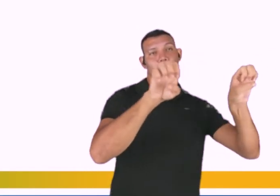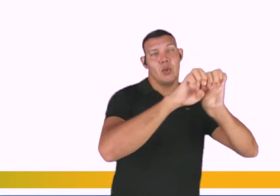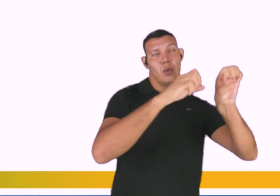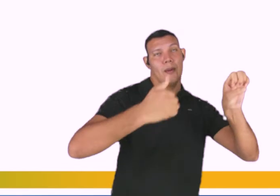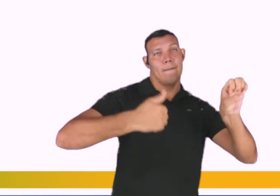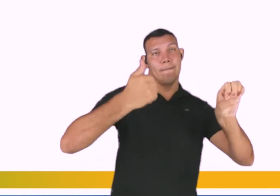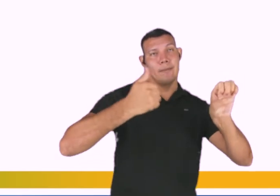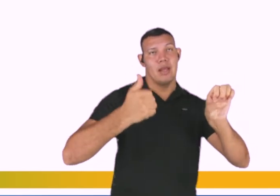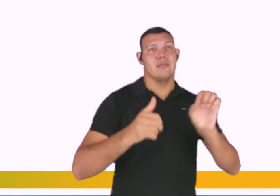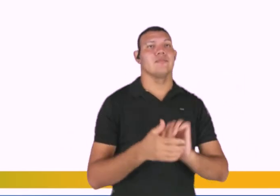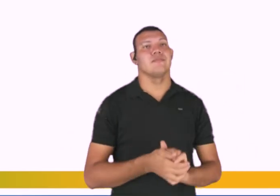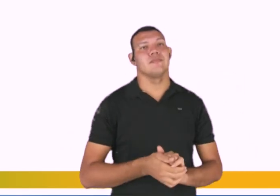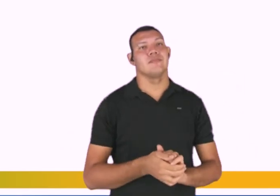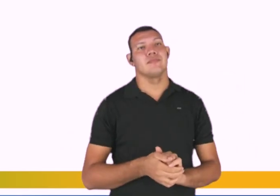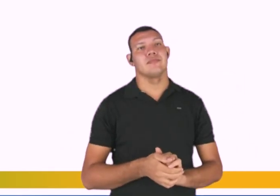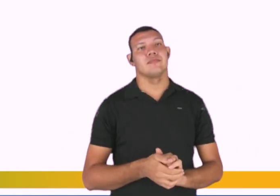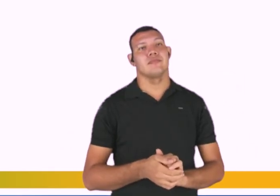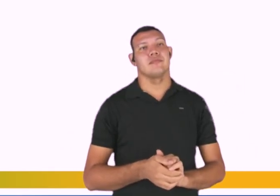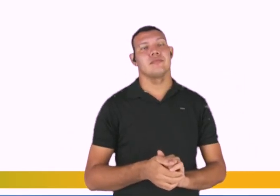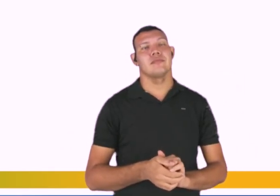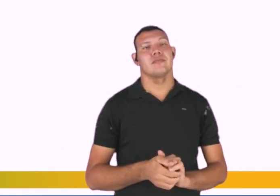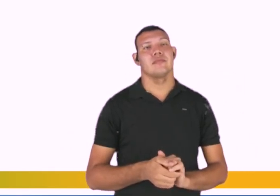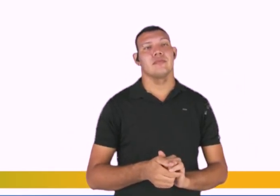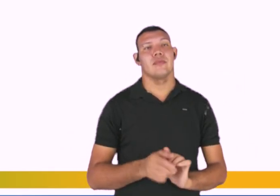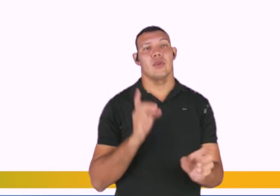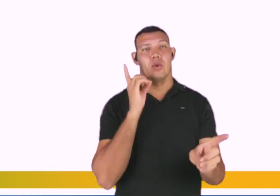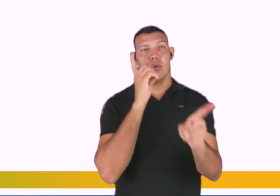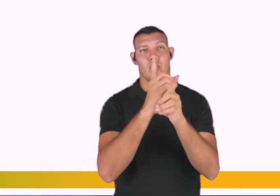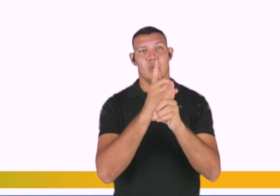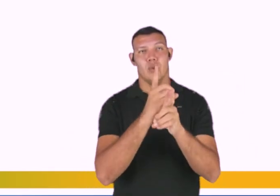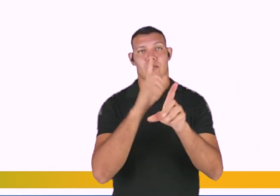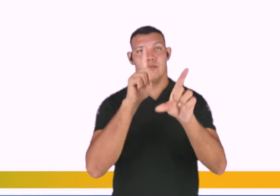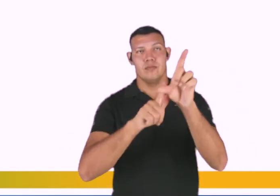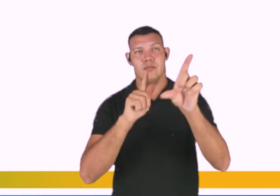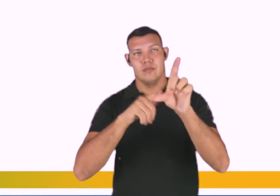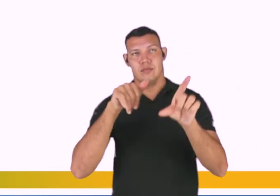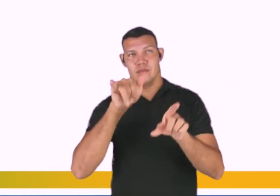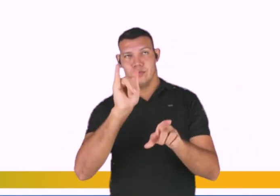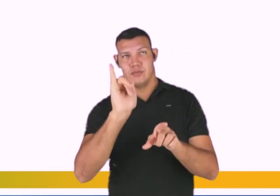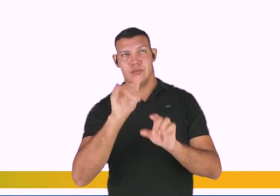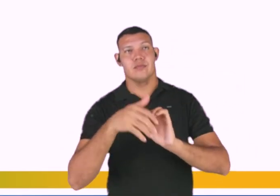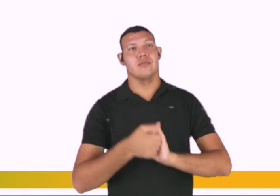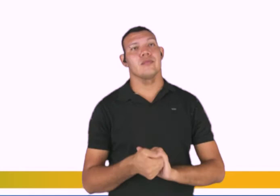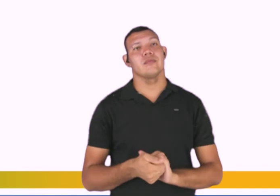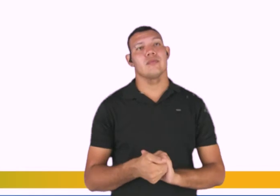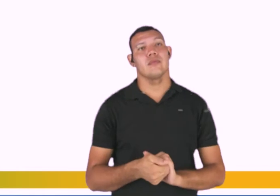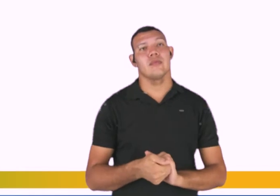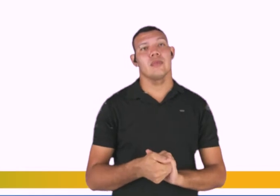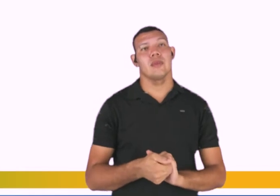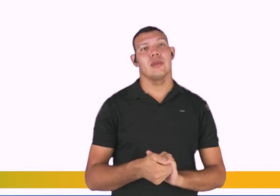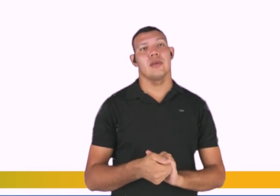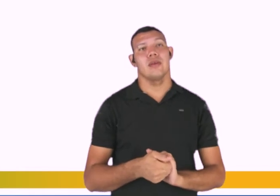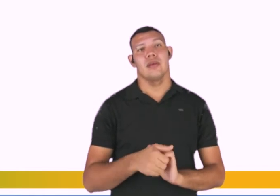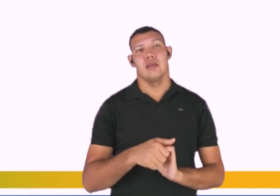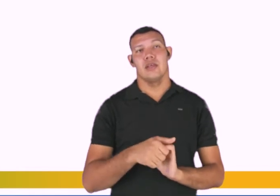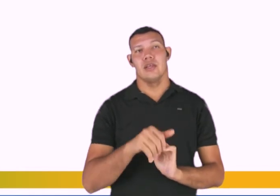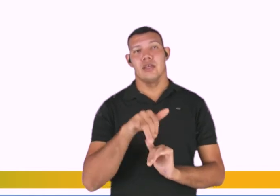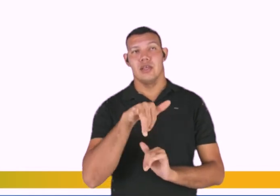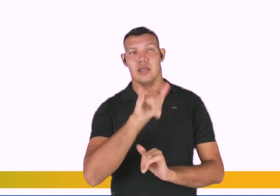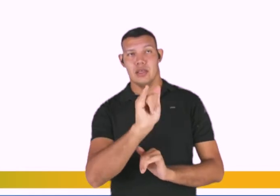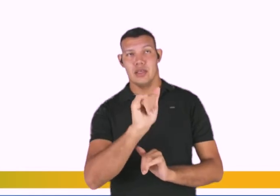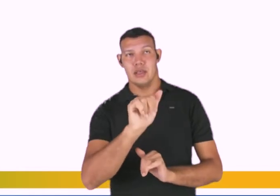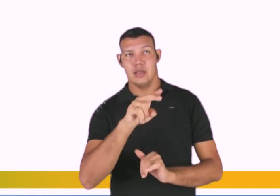você isolará o valor de y. E aí você está vendo na telinha que o y é igual a 10 menos